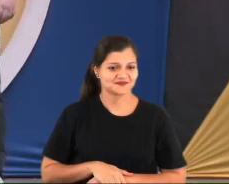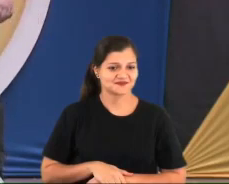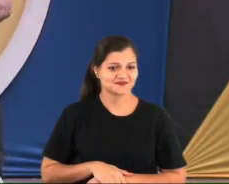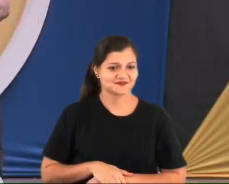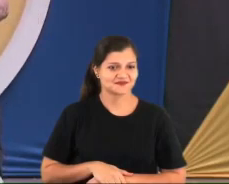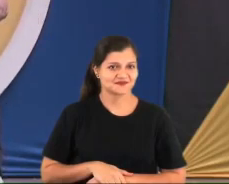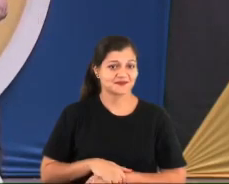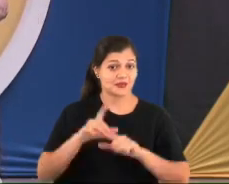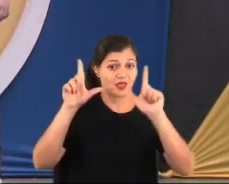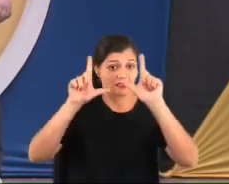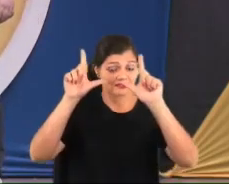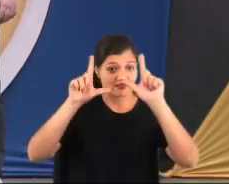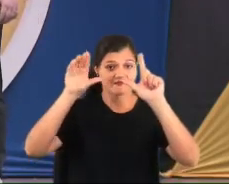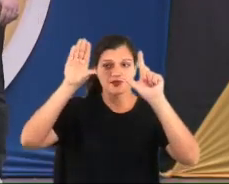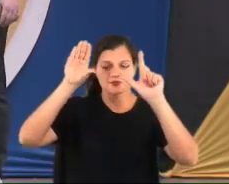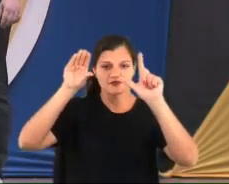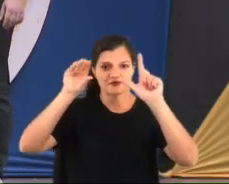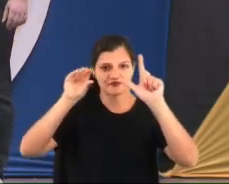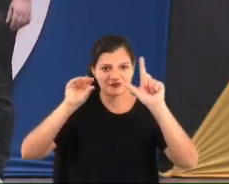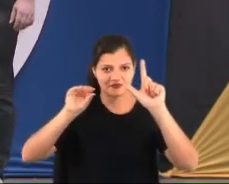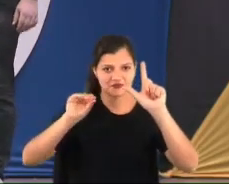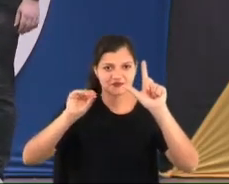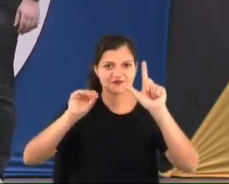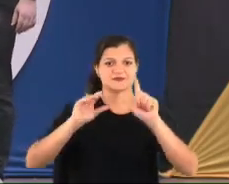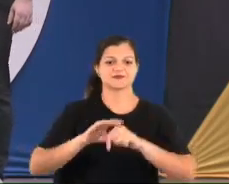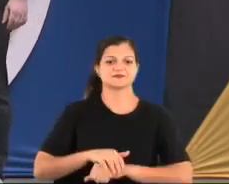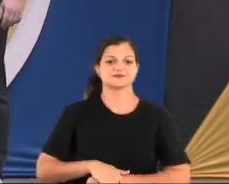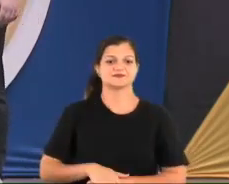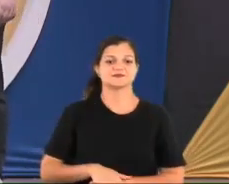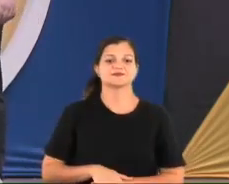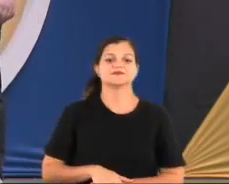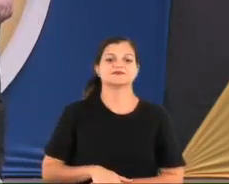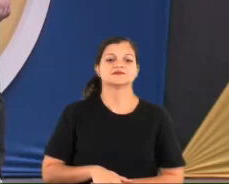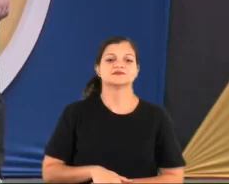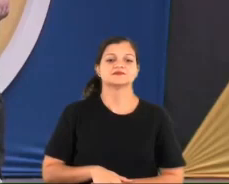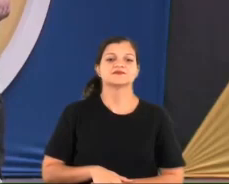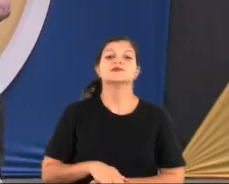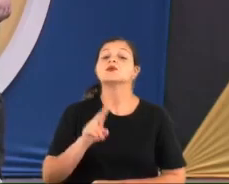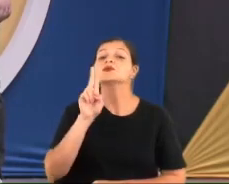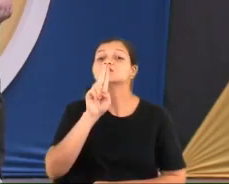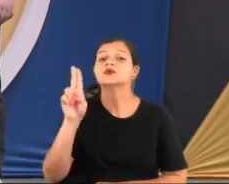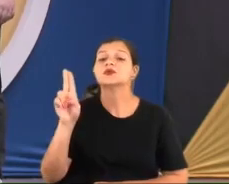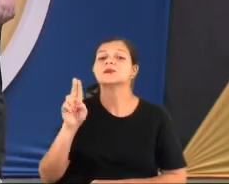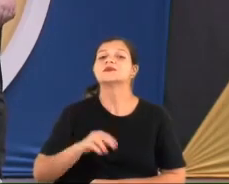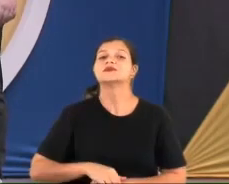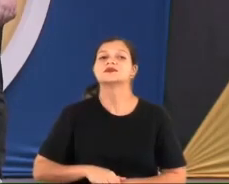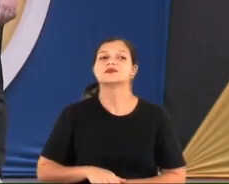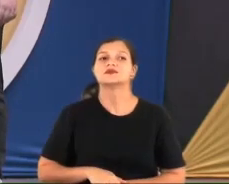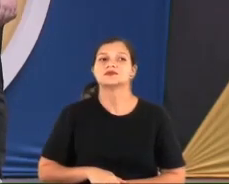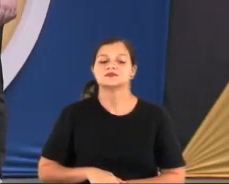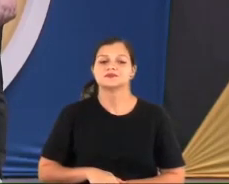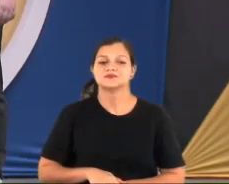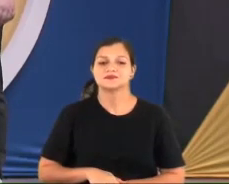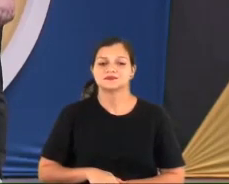Bruno. Coloca a TV no mudo. Não esquece de colocar a TV no mudo pra gente ouvir bem. Qual é o teu nome?